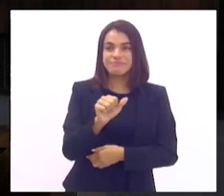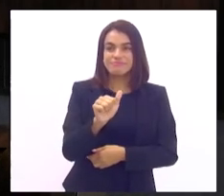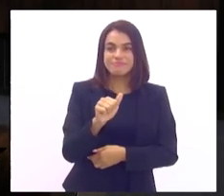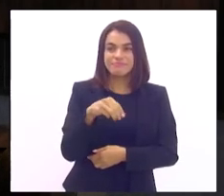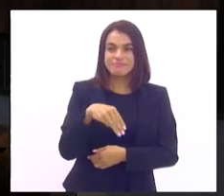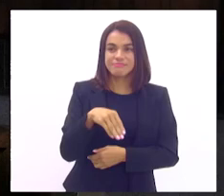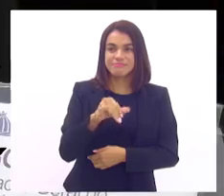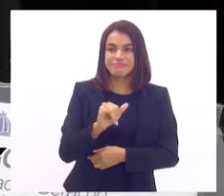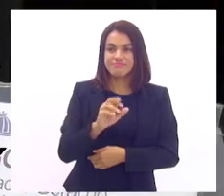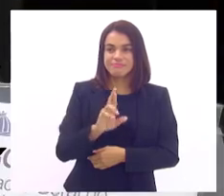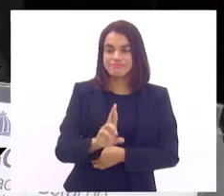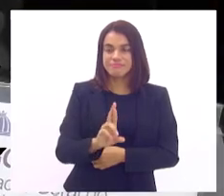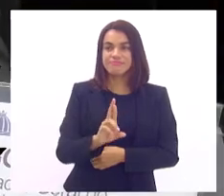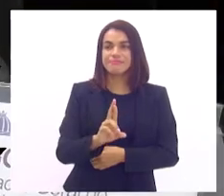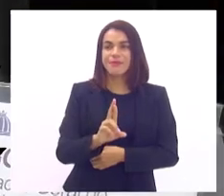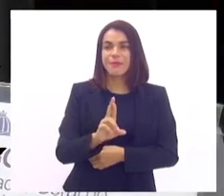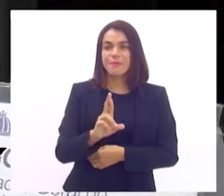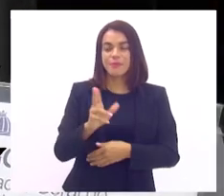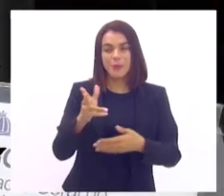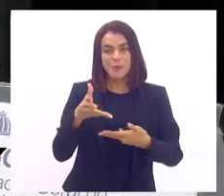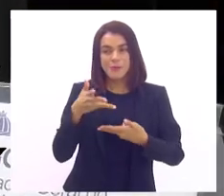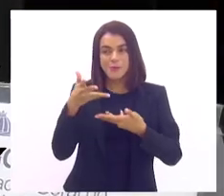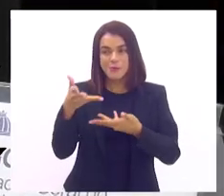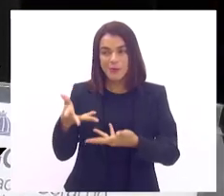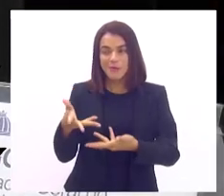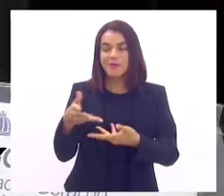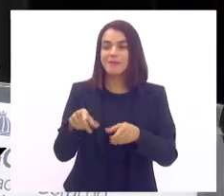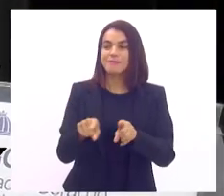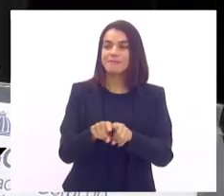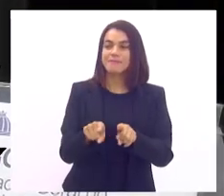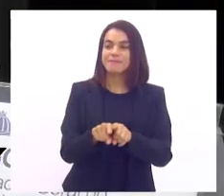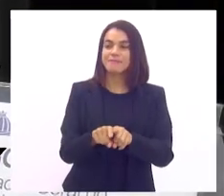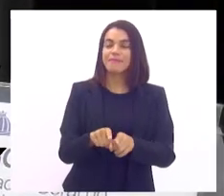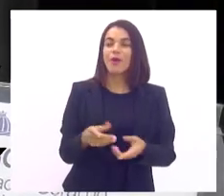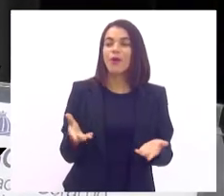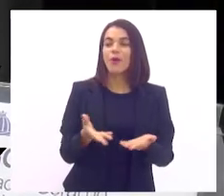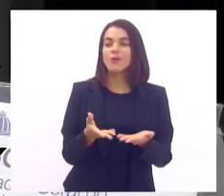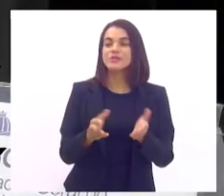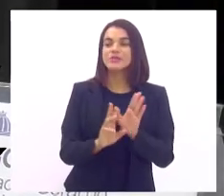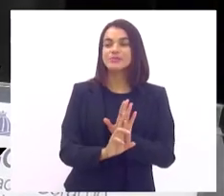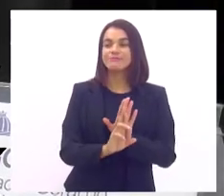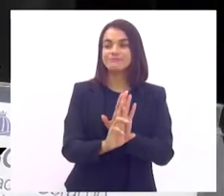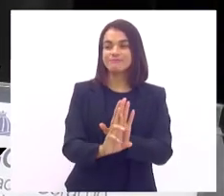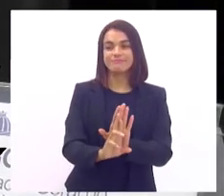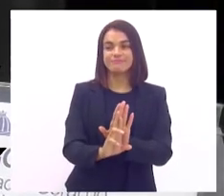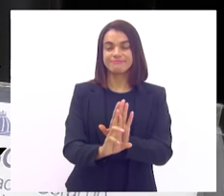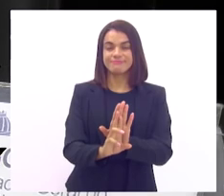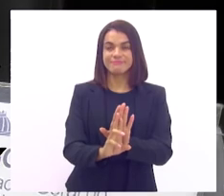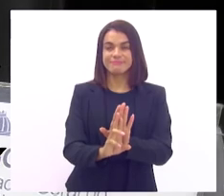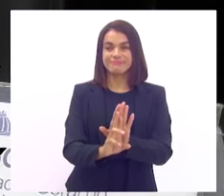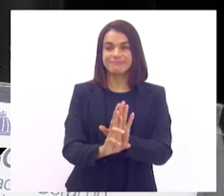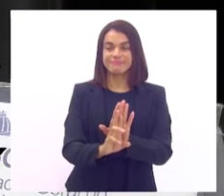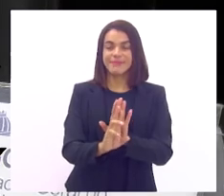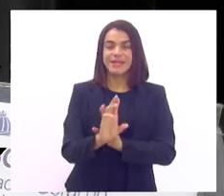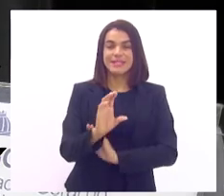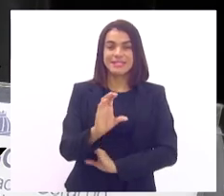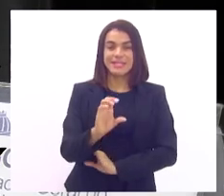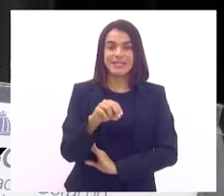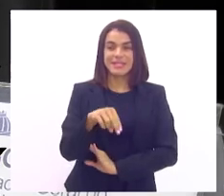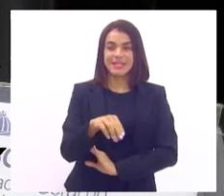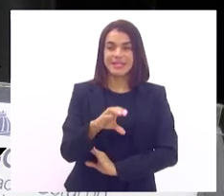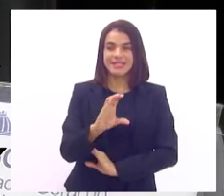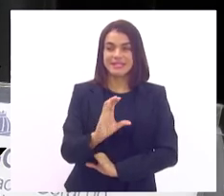também por ter nos convidado. Hoje nós estamos representando a CNC, que é a